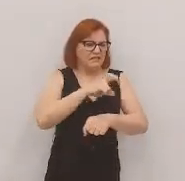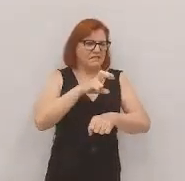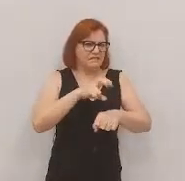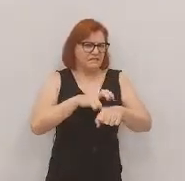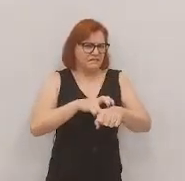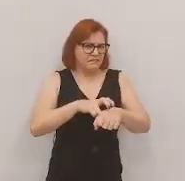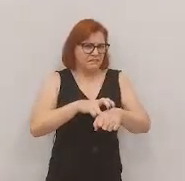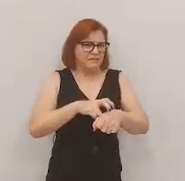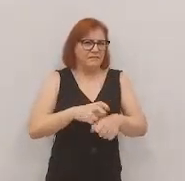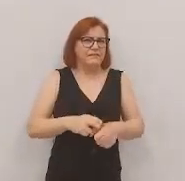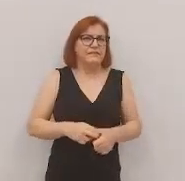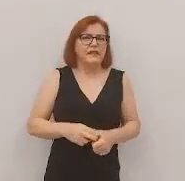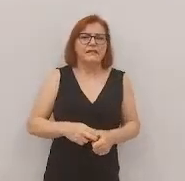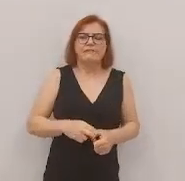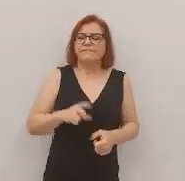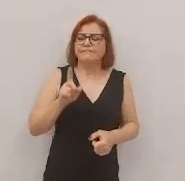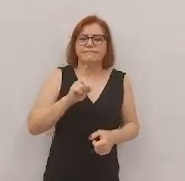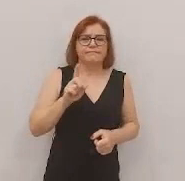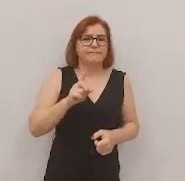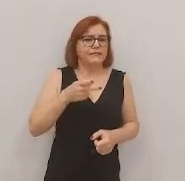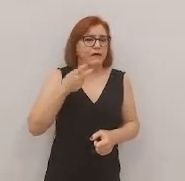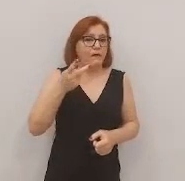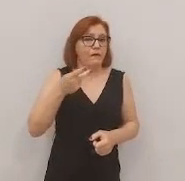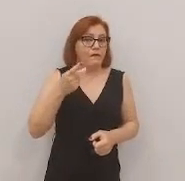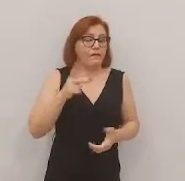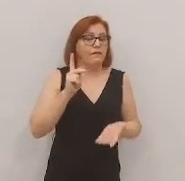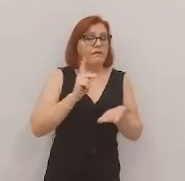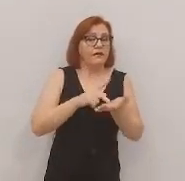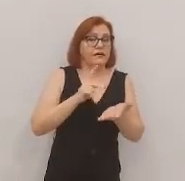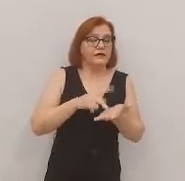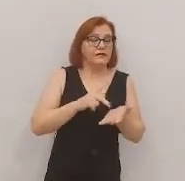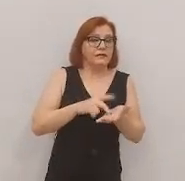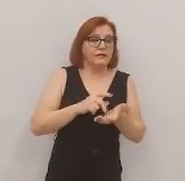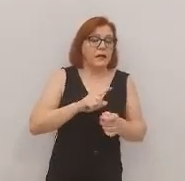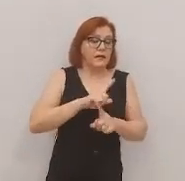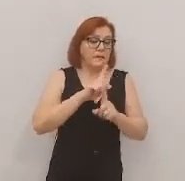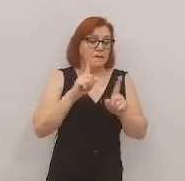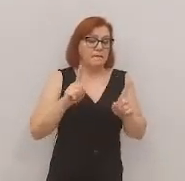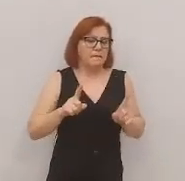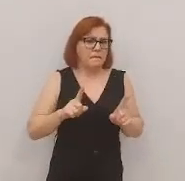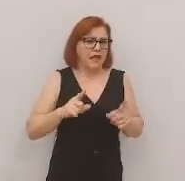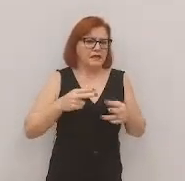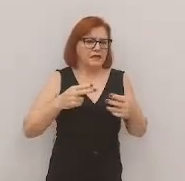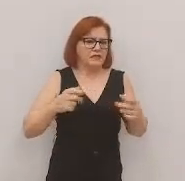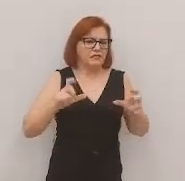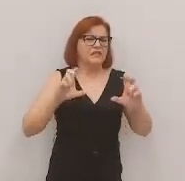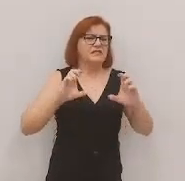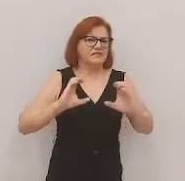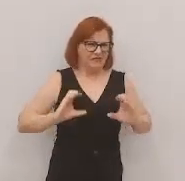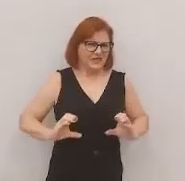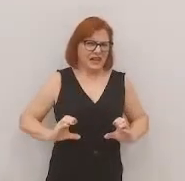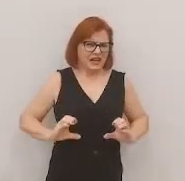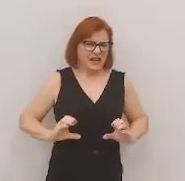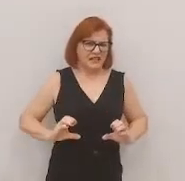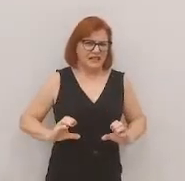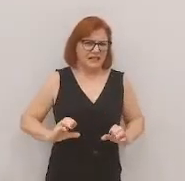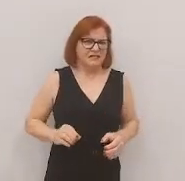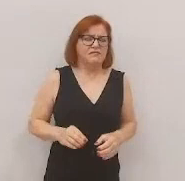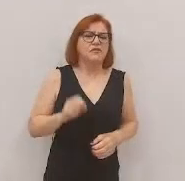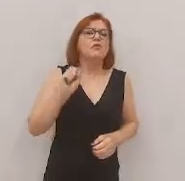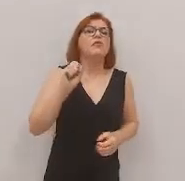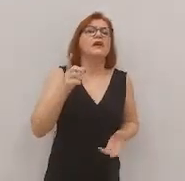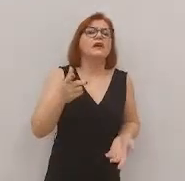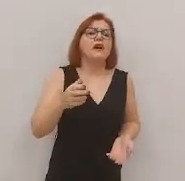ele fala do que é próprio do seu caráter, que é a mentira.